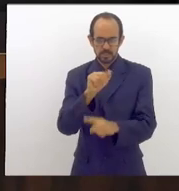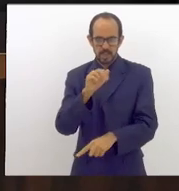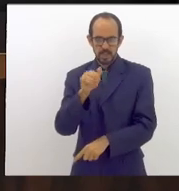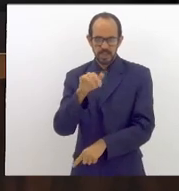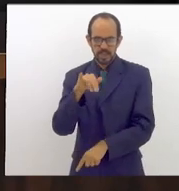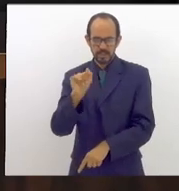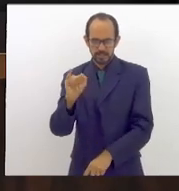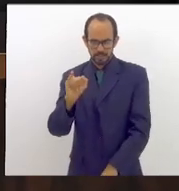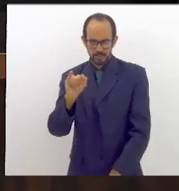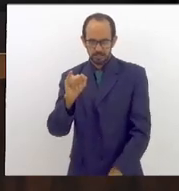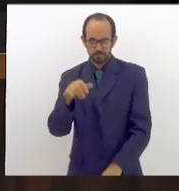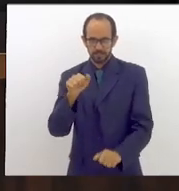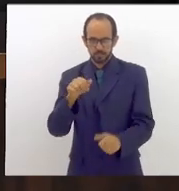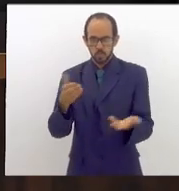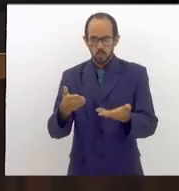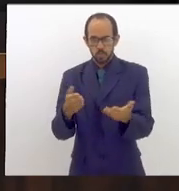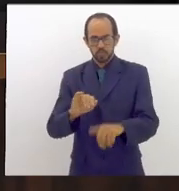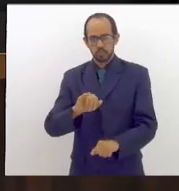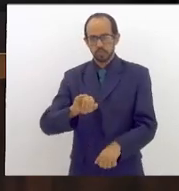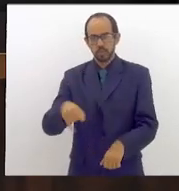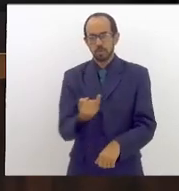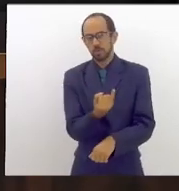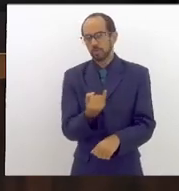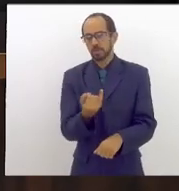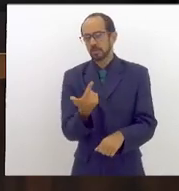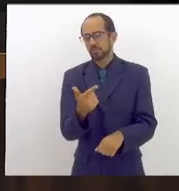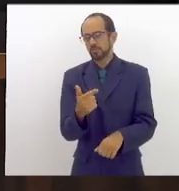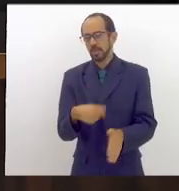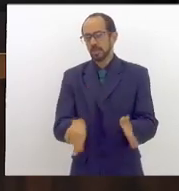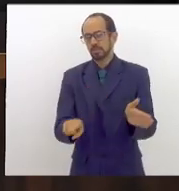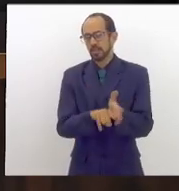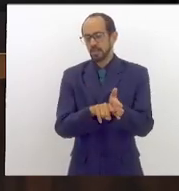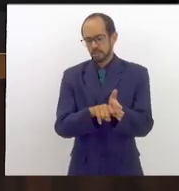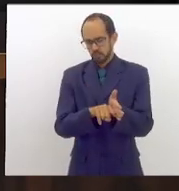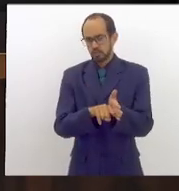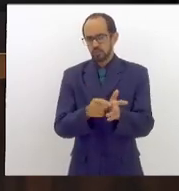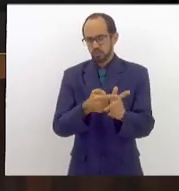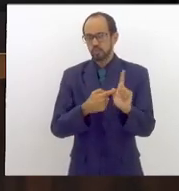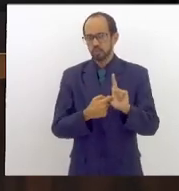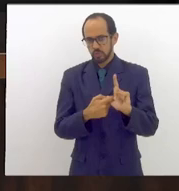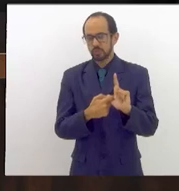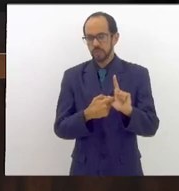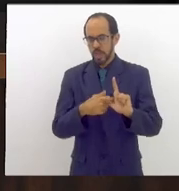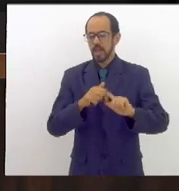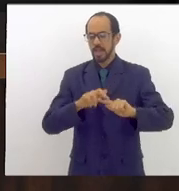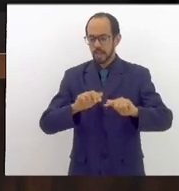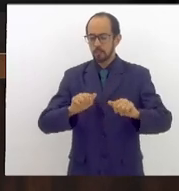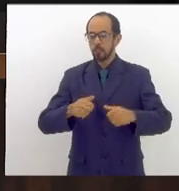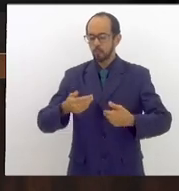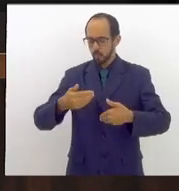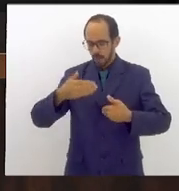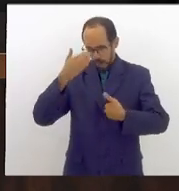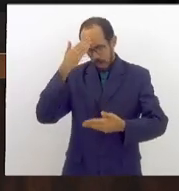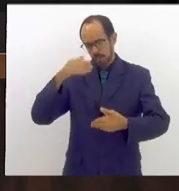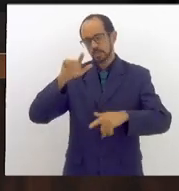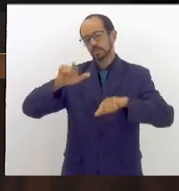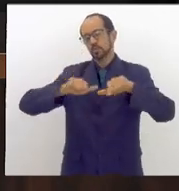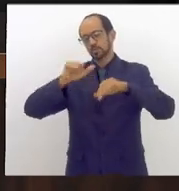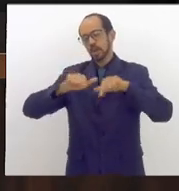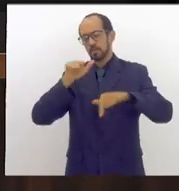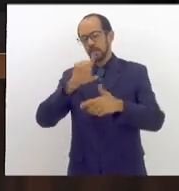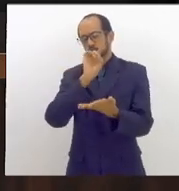vivem um momento de oportunidade sem défice orçamentário para o ano que vem isso foi graças ao trabalho desta casa de todos nós